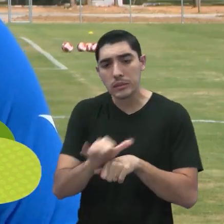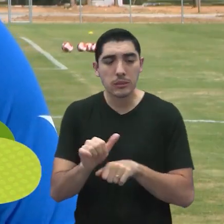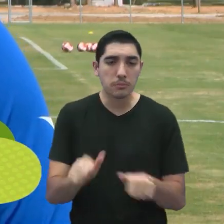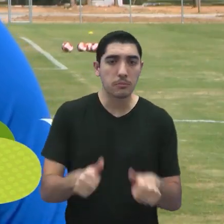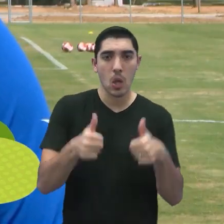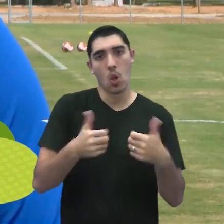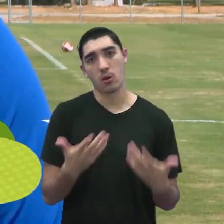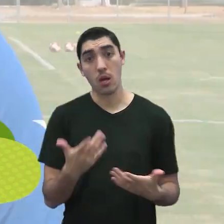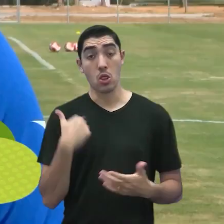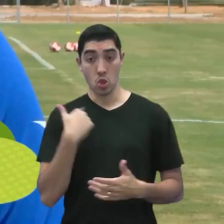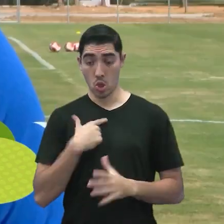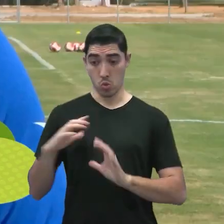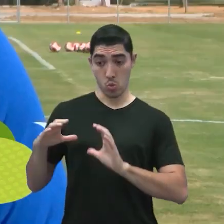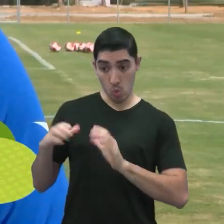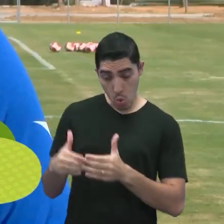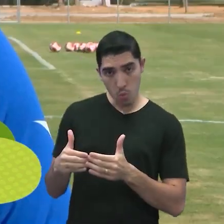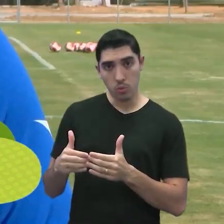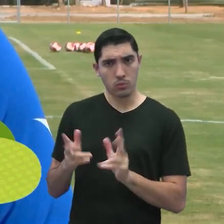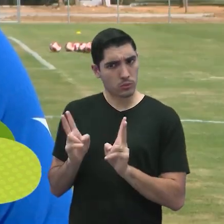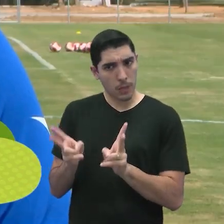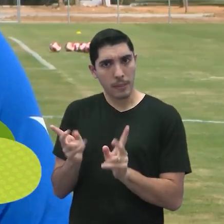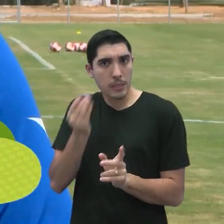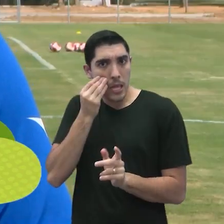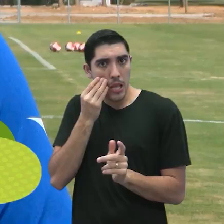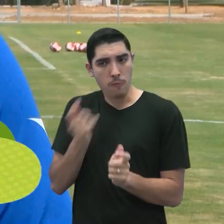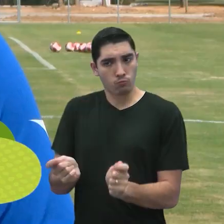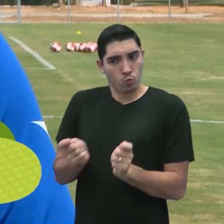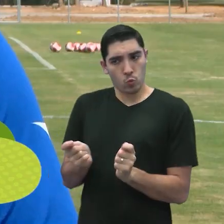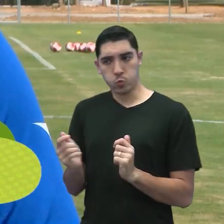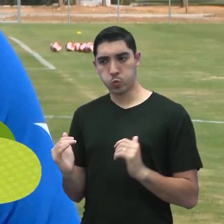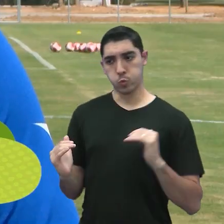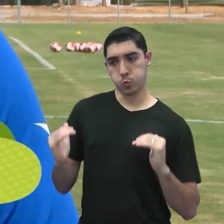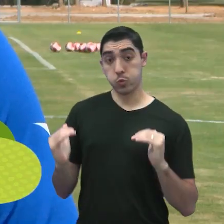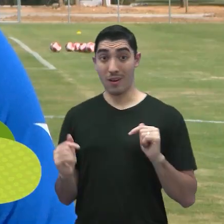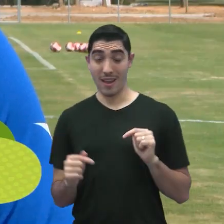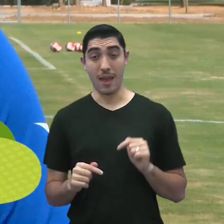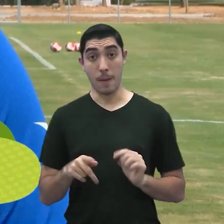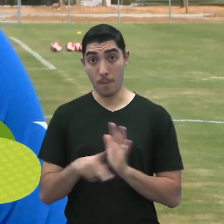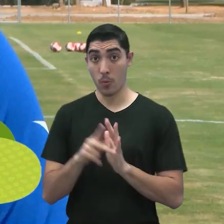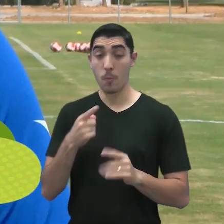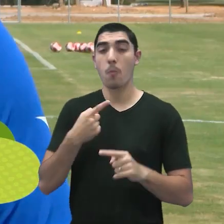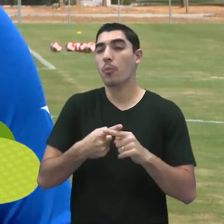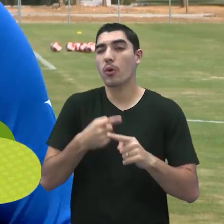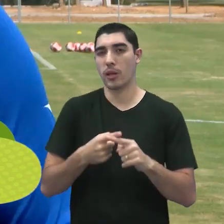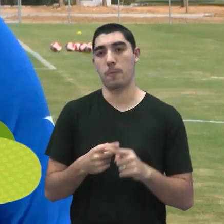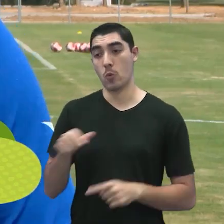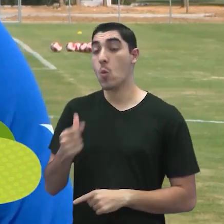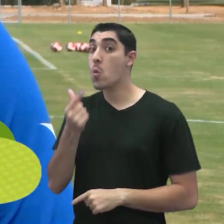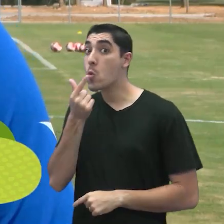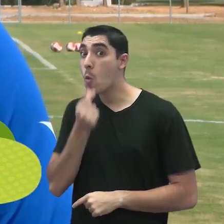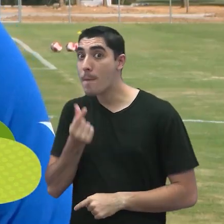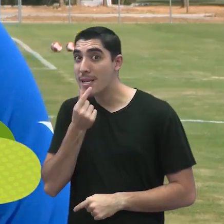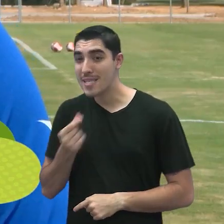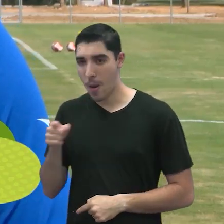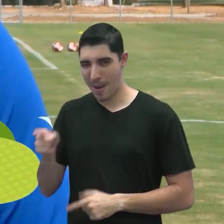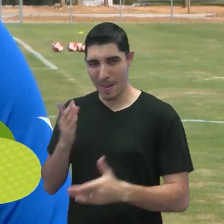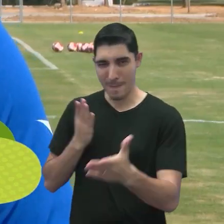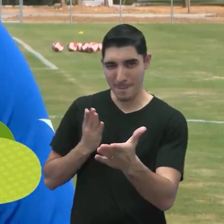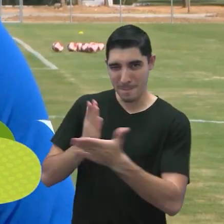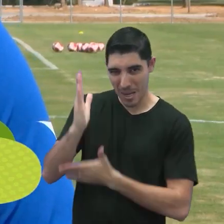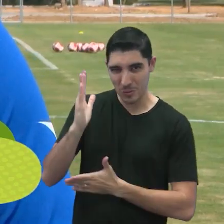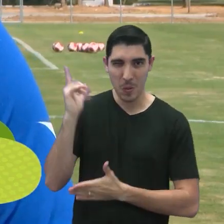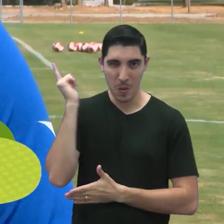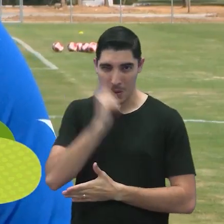para o time, sempre. A gente vai manter uma equipe equilibrada, com certeza, né? A equipe do Comercial é uma equipe que, por ter conseguido uma classificação